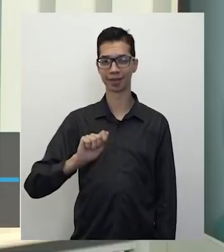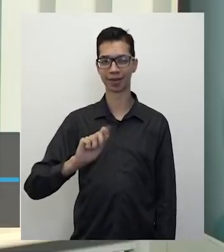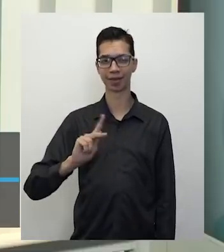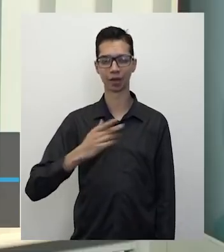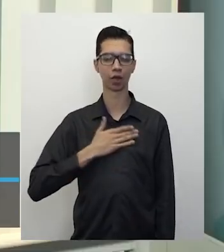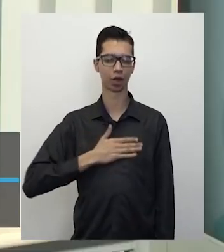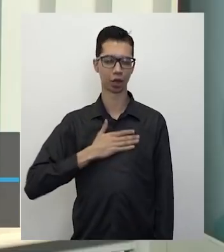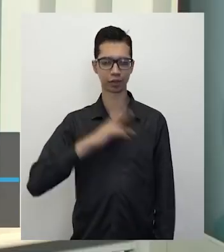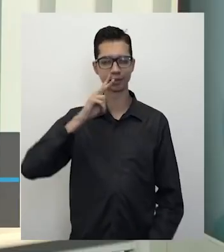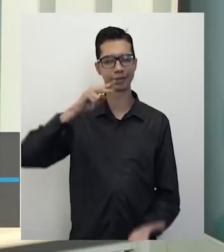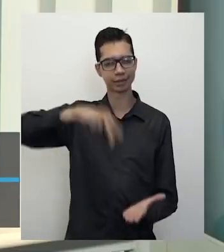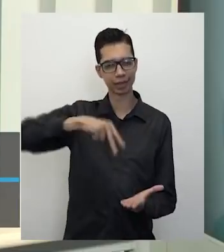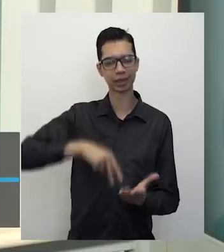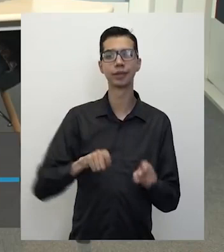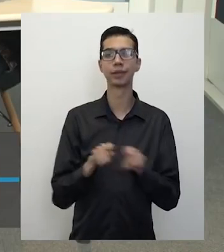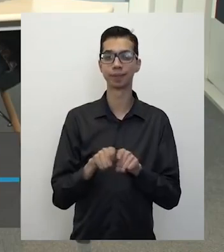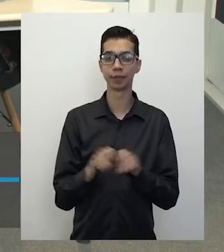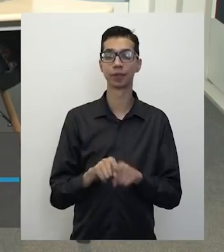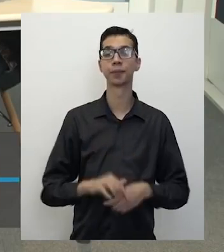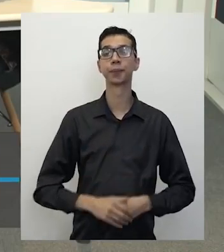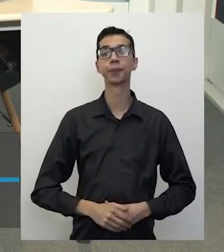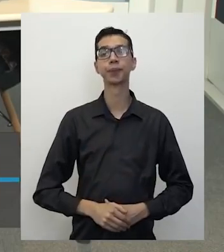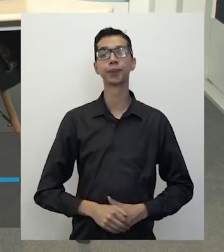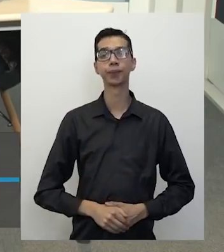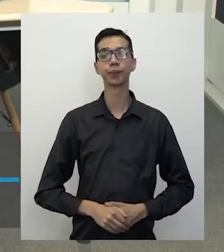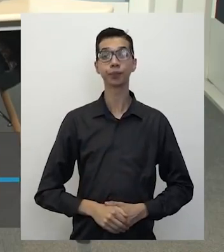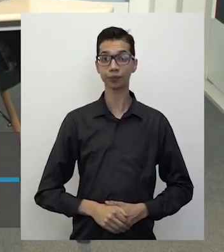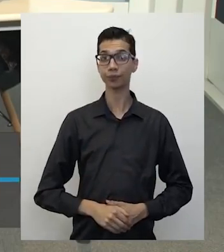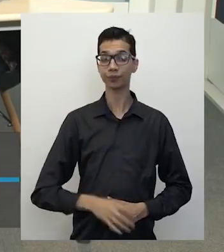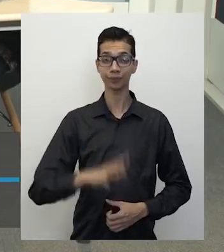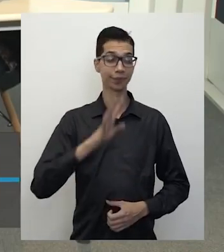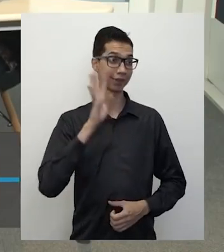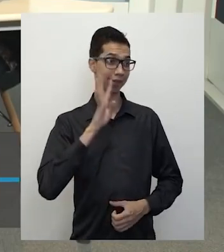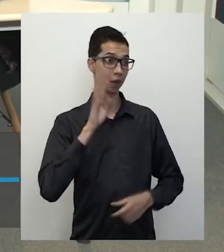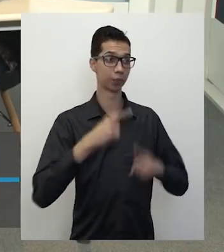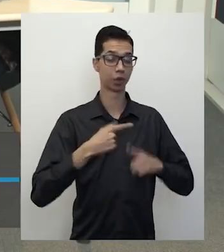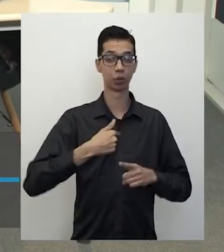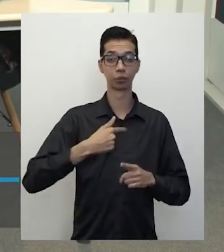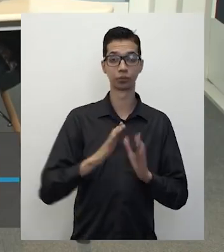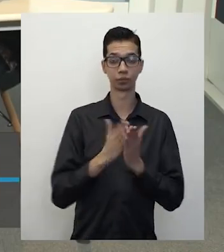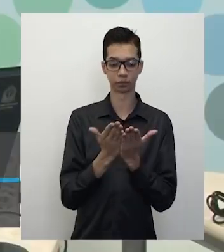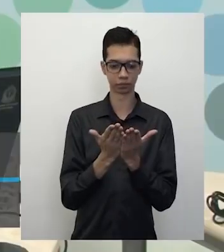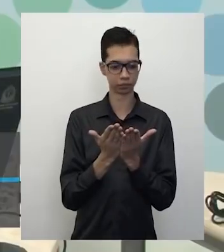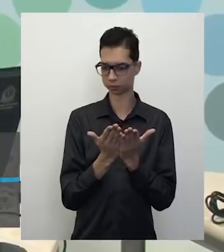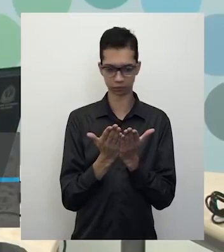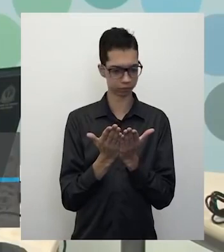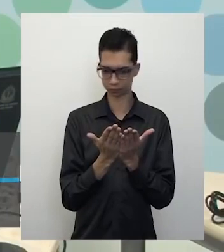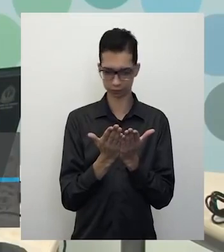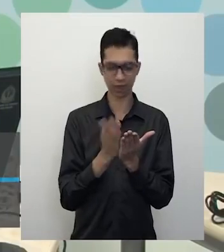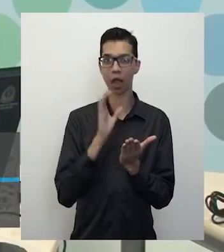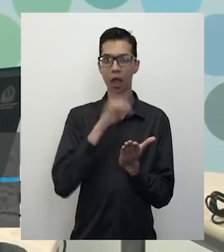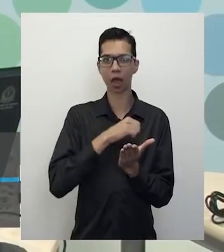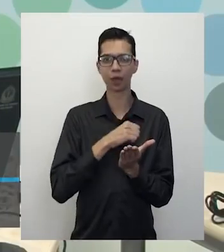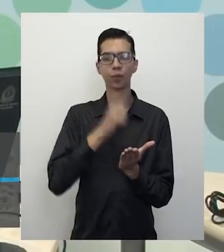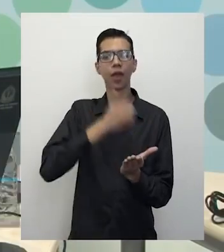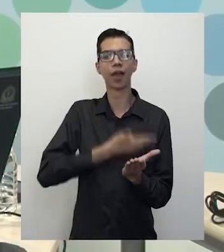bem rápido. Isso é outra coisa legal, porque eu também leio bem rápido. Eu lembro uma vez que eu fui pra praia com uma amiga minha, ela falou assim, nossa, como você lê rápido?